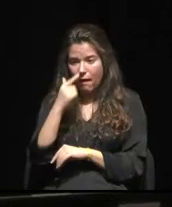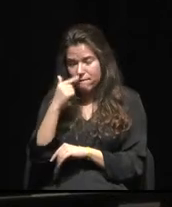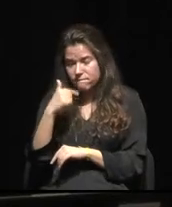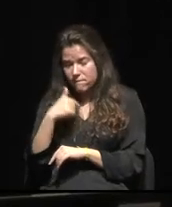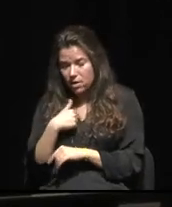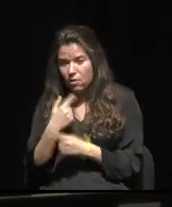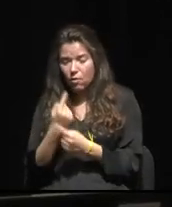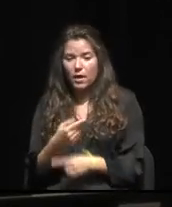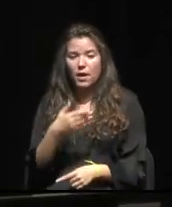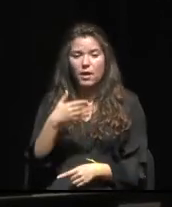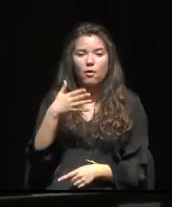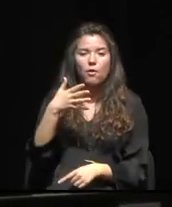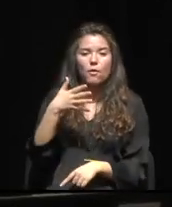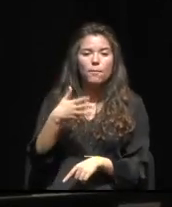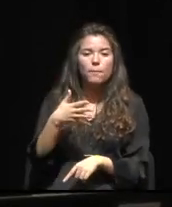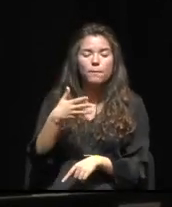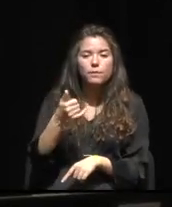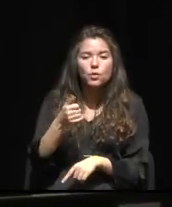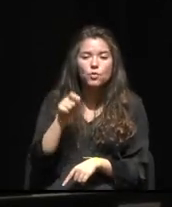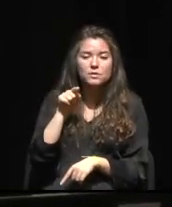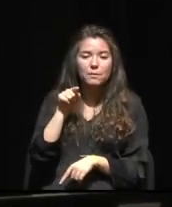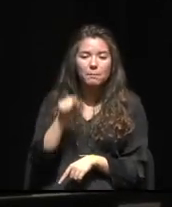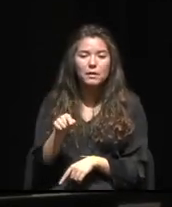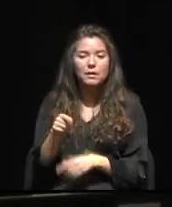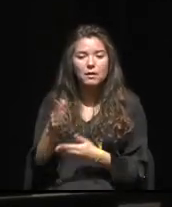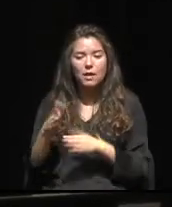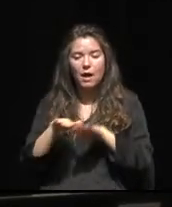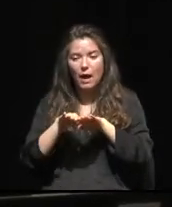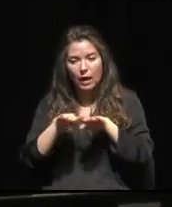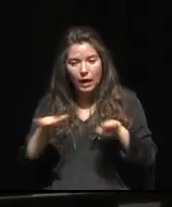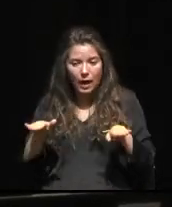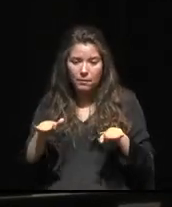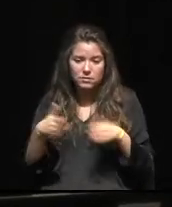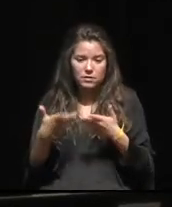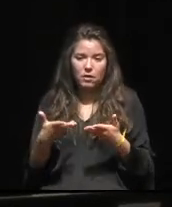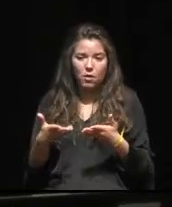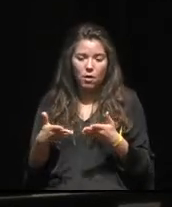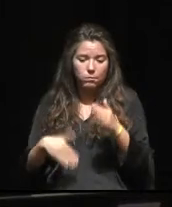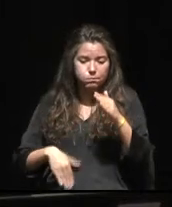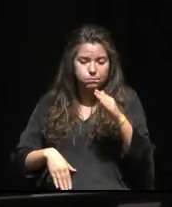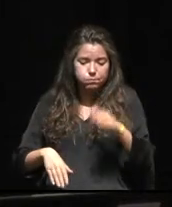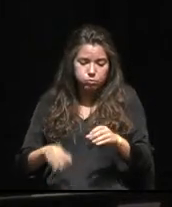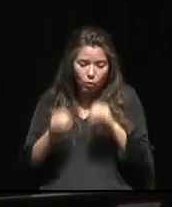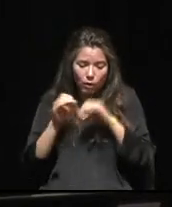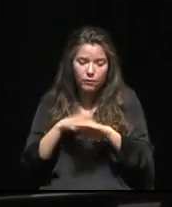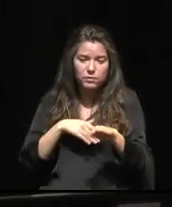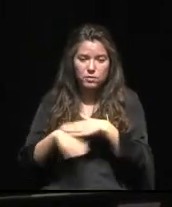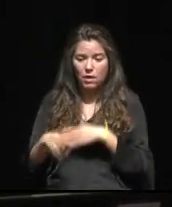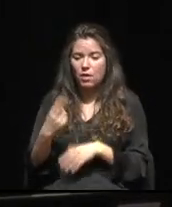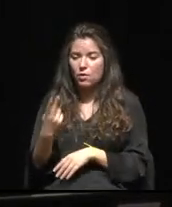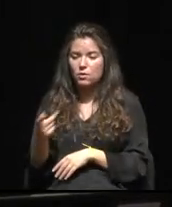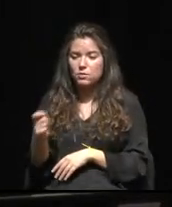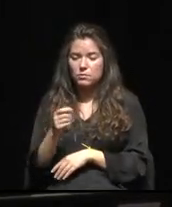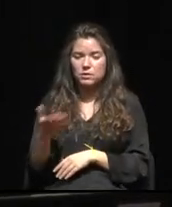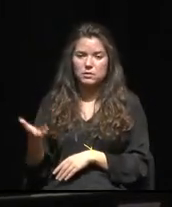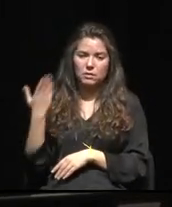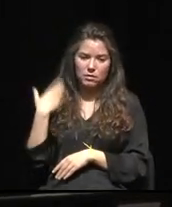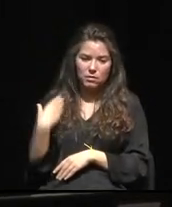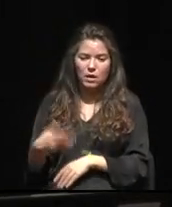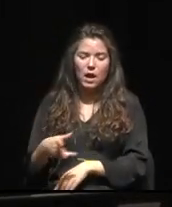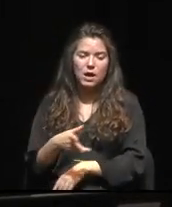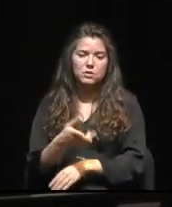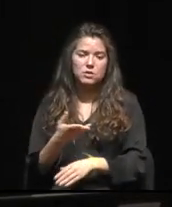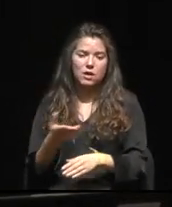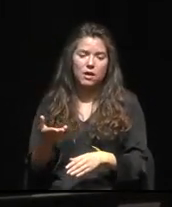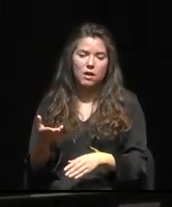12.000 camas que nunca saíram do papel ou estão agora a começar a sair do Papel há dois meses atrás a Federação académica do